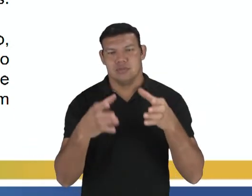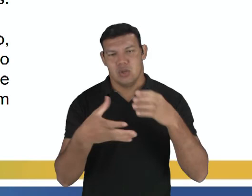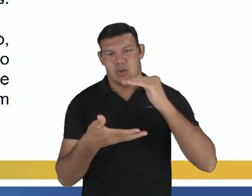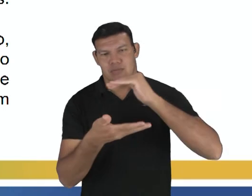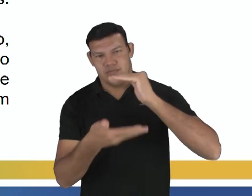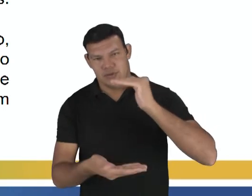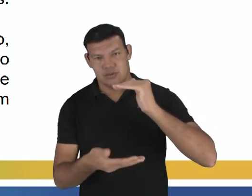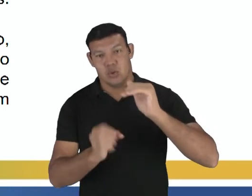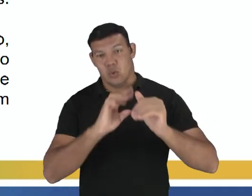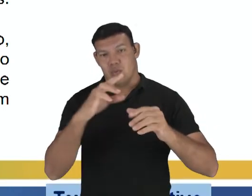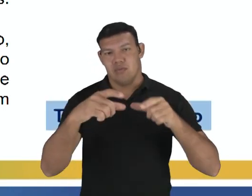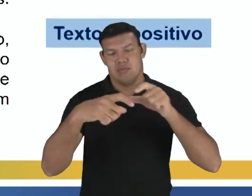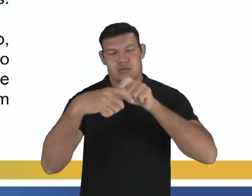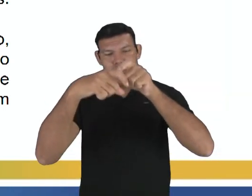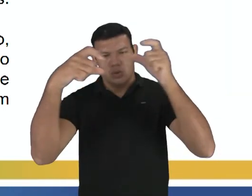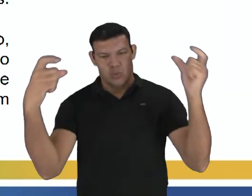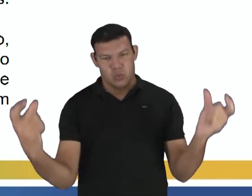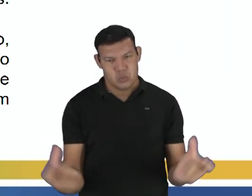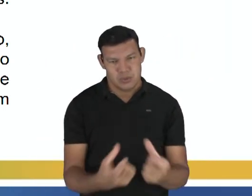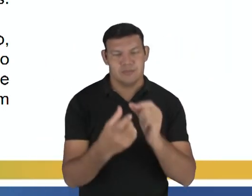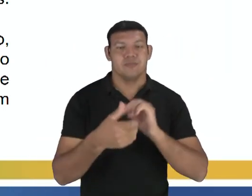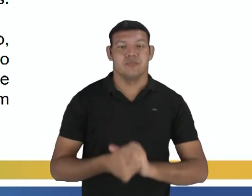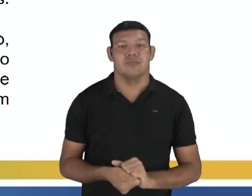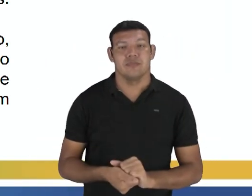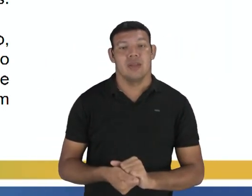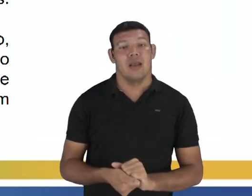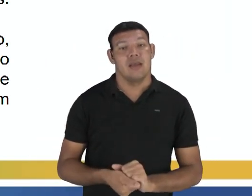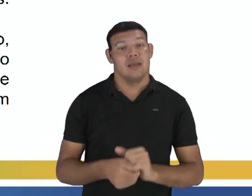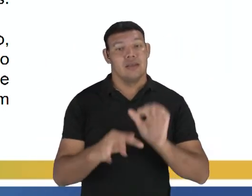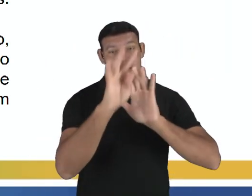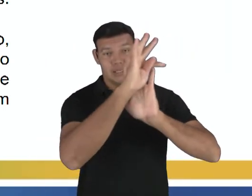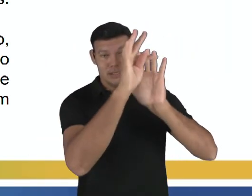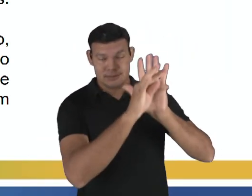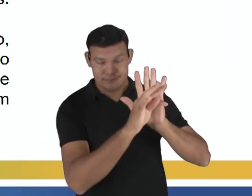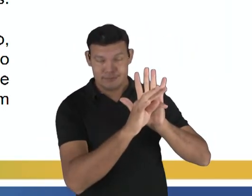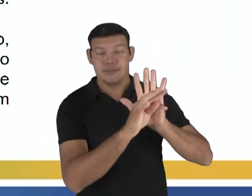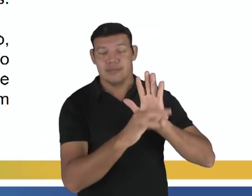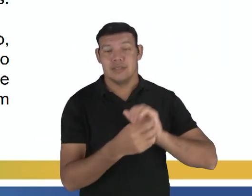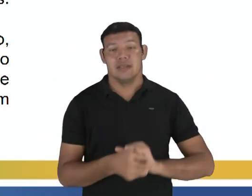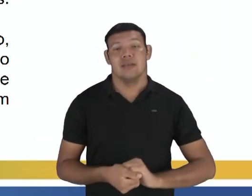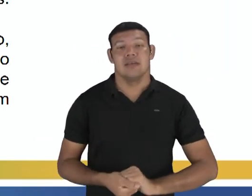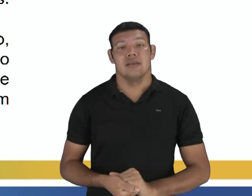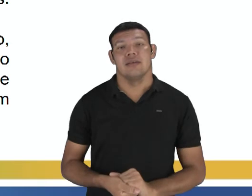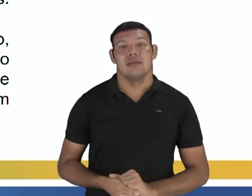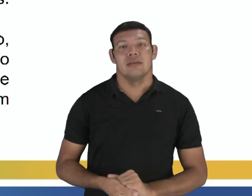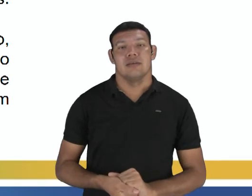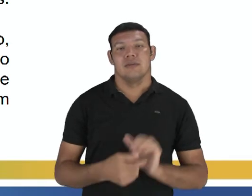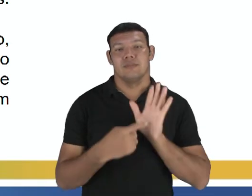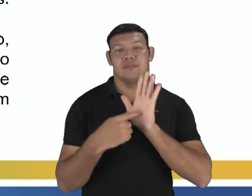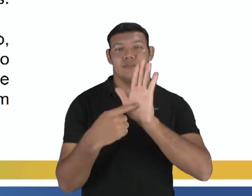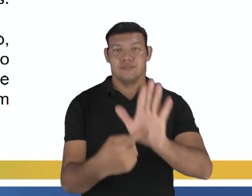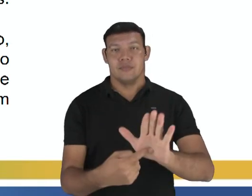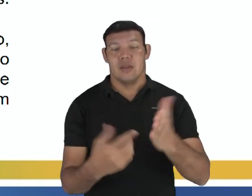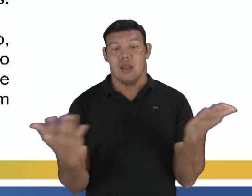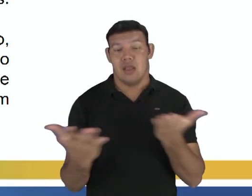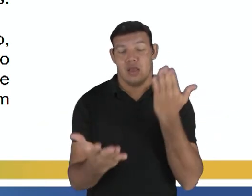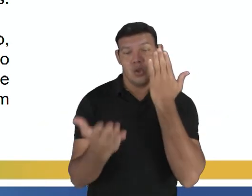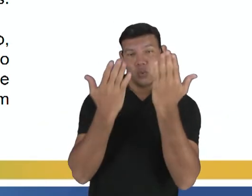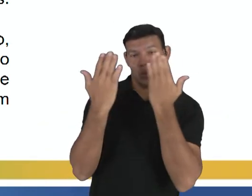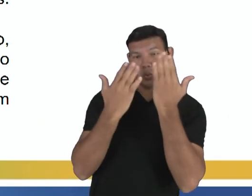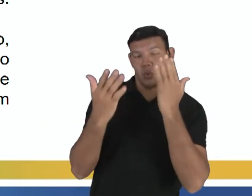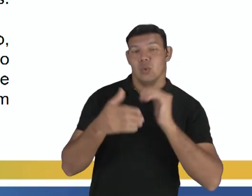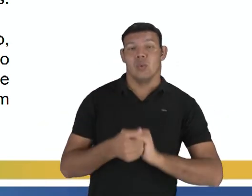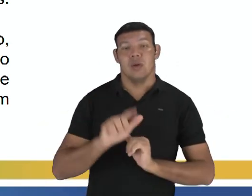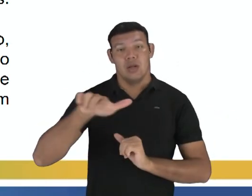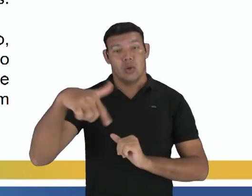latas ou pneus. Este texto, ele é um texto expositivo. Agora nós vamos ver um outro texto para fazermos a comparação e termos uma